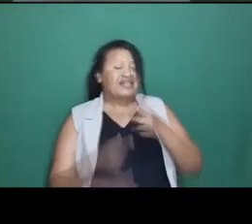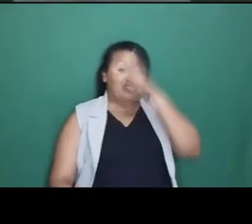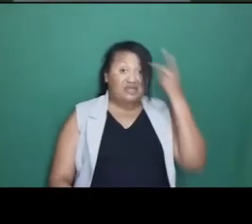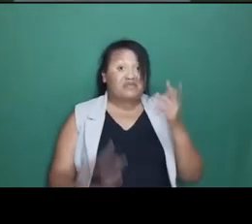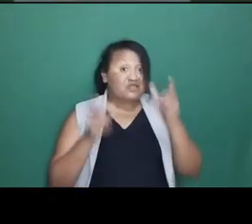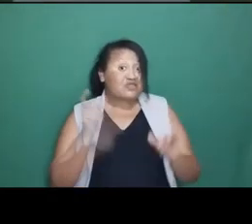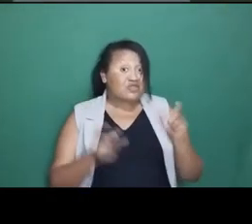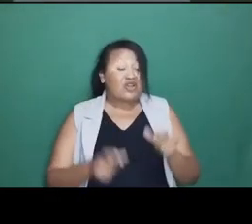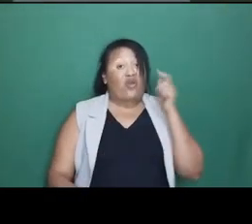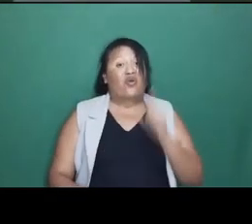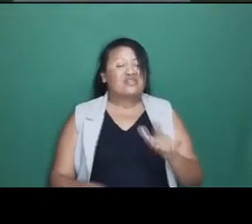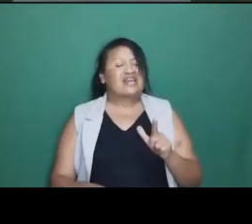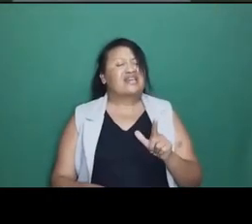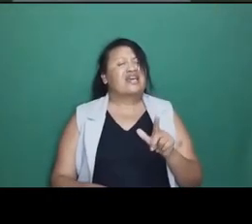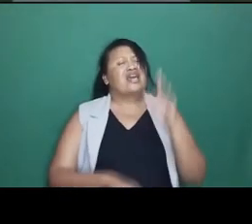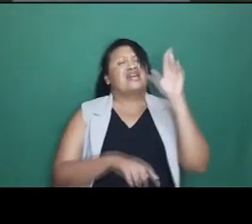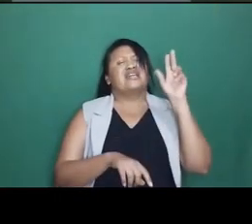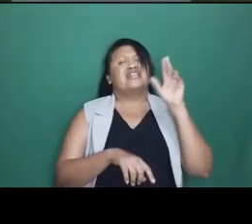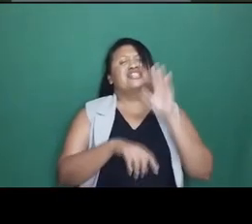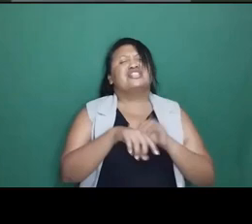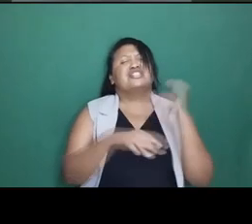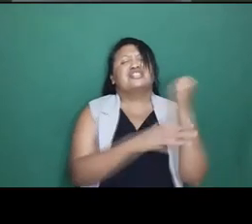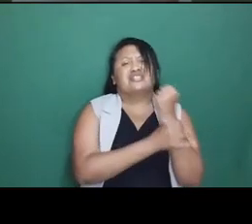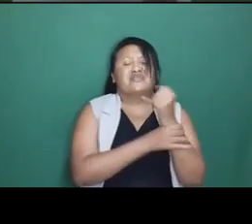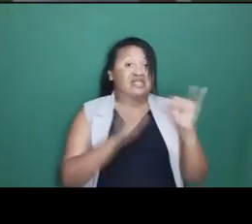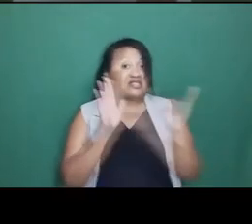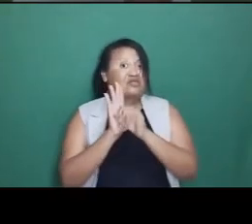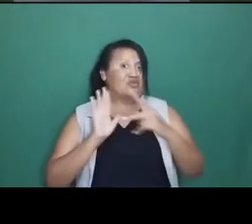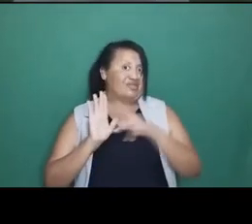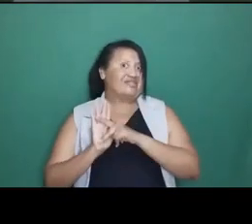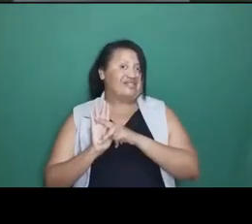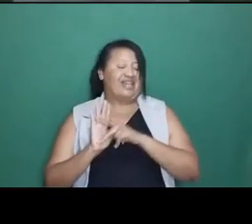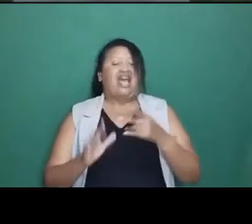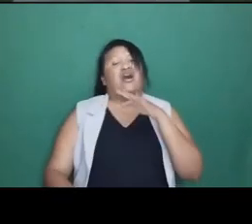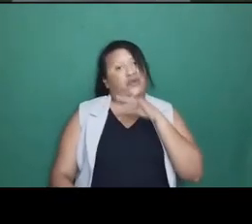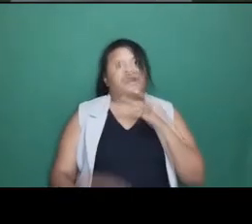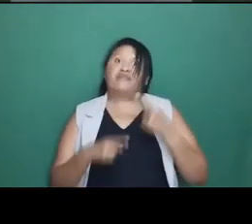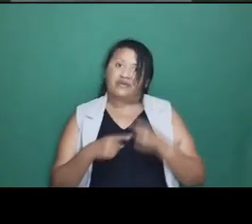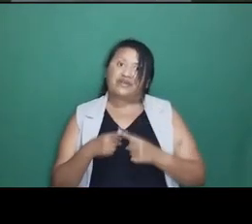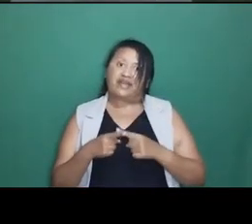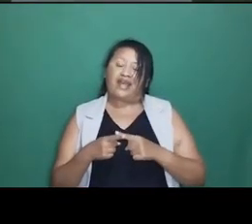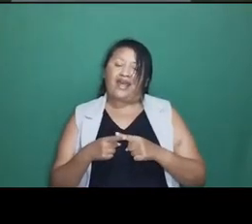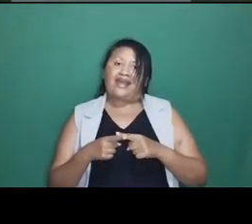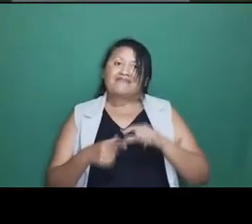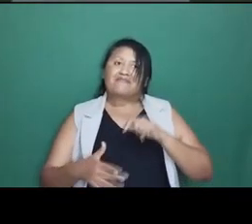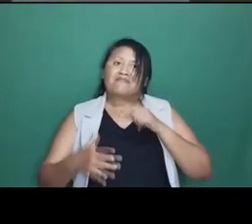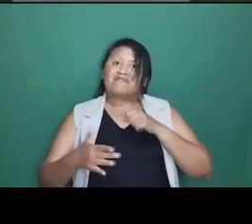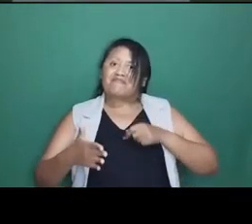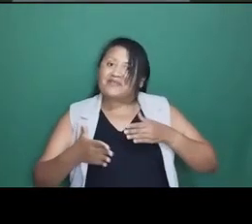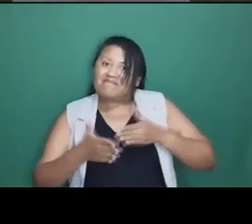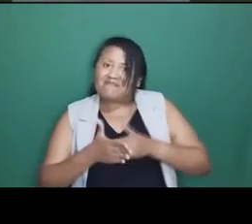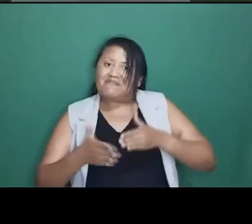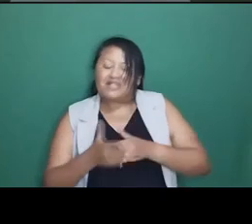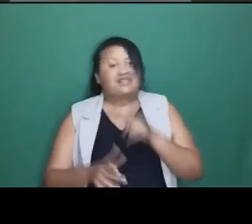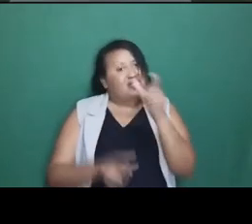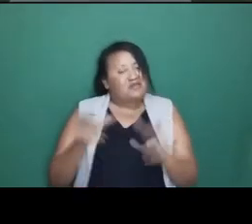pessoas conservam que se chama hoje de sua identidade e é ruim porque isso impede que essas pessoas